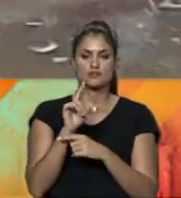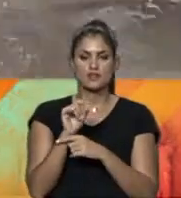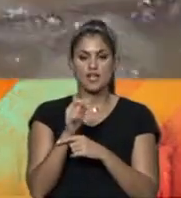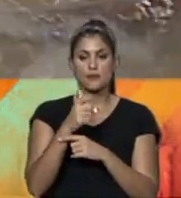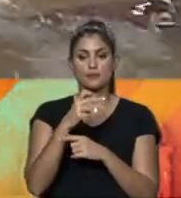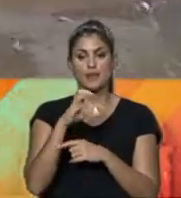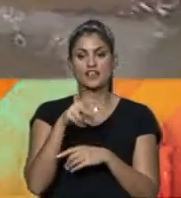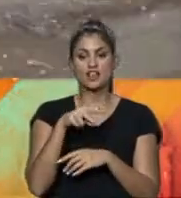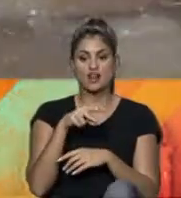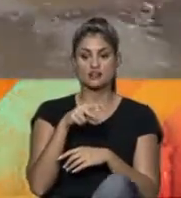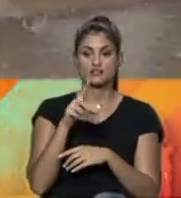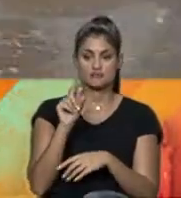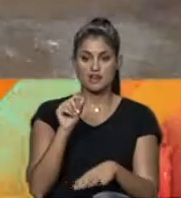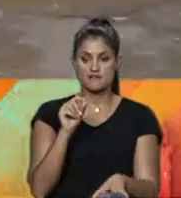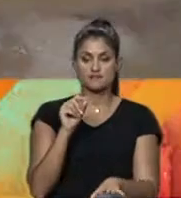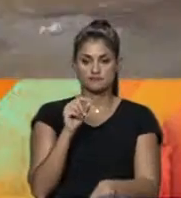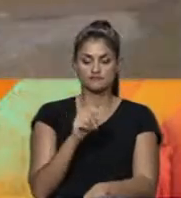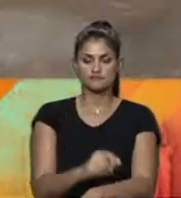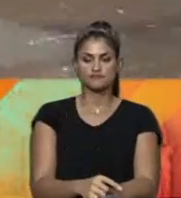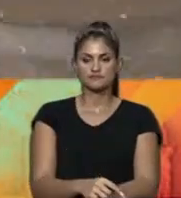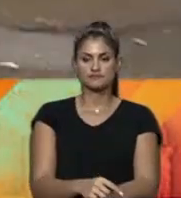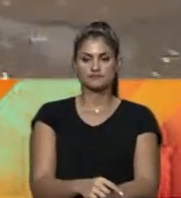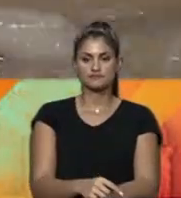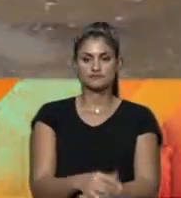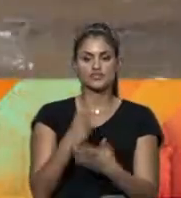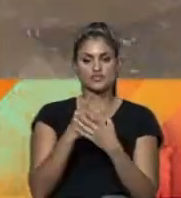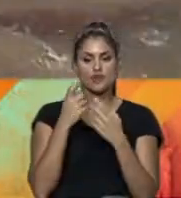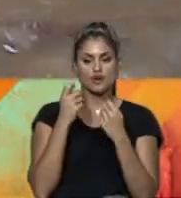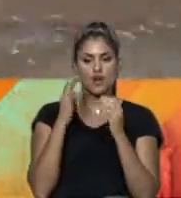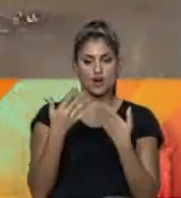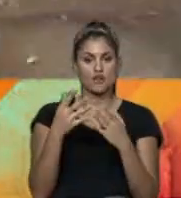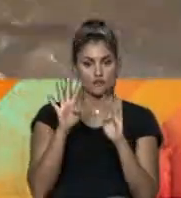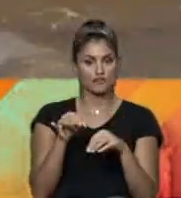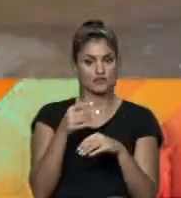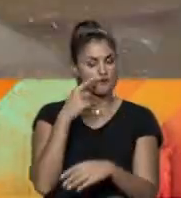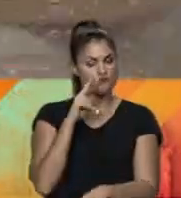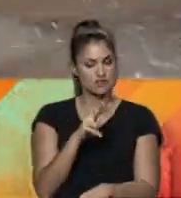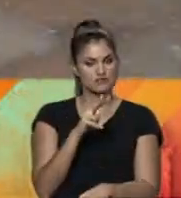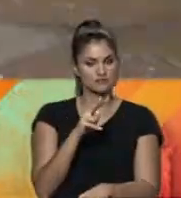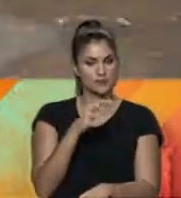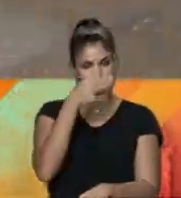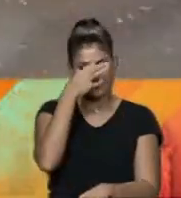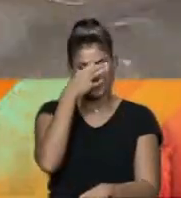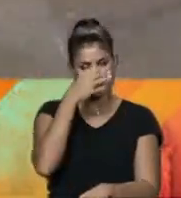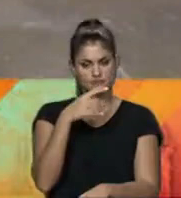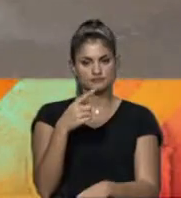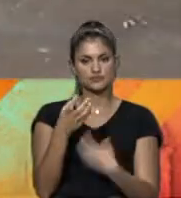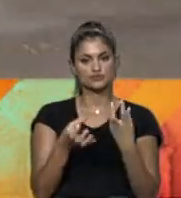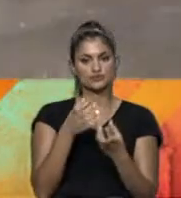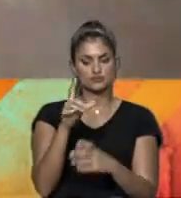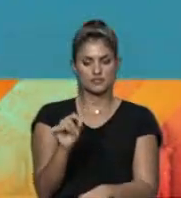bacon. O enchido também tem, o bacon também tem. O bacon é salgado, o salpicão também. Só agora no final é que vou retificar, está bem? Sim. E a marinada também nos